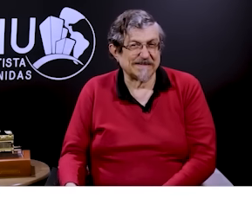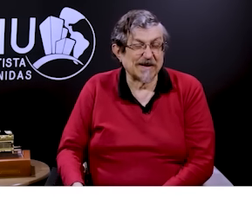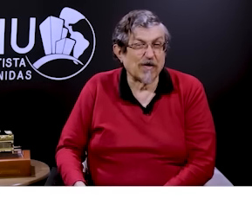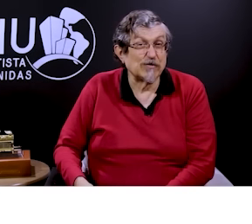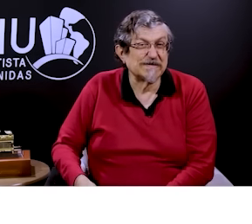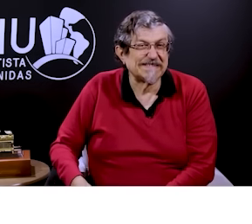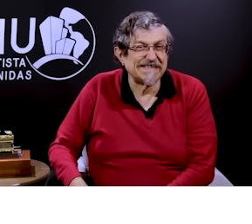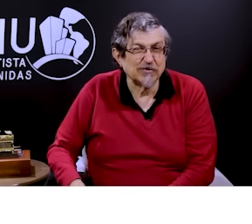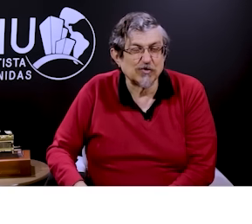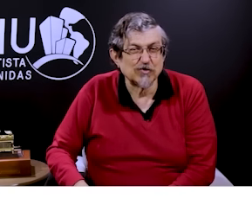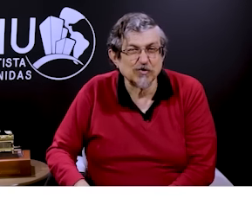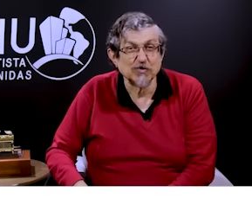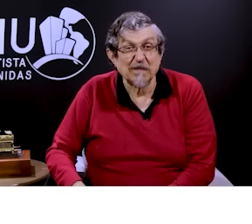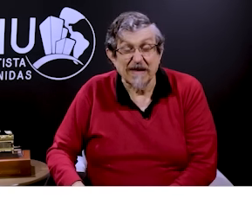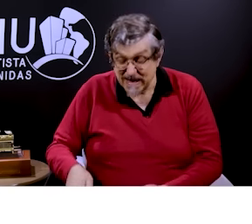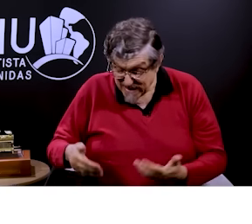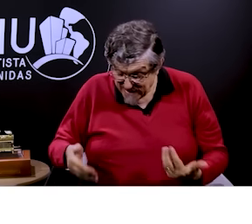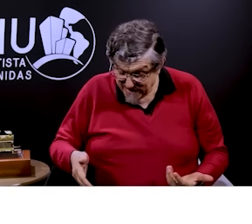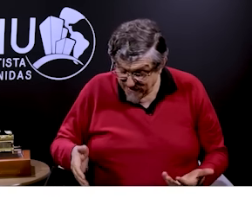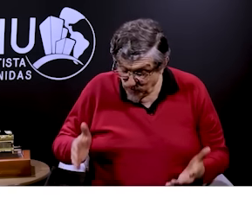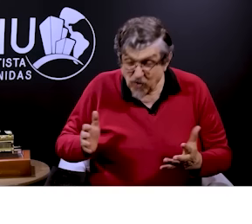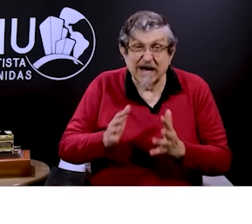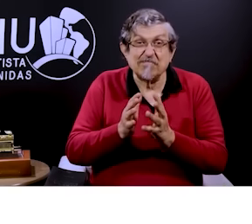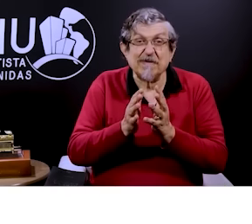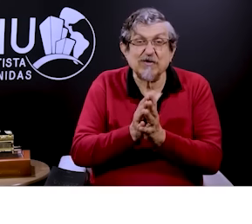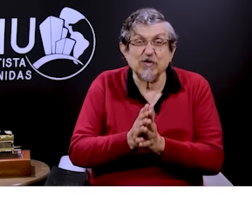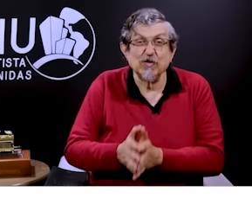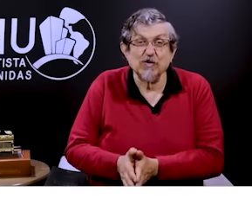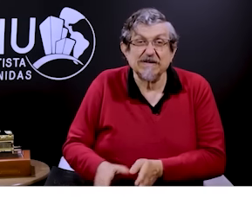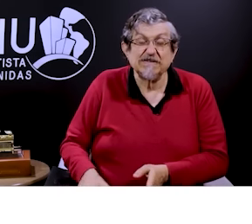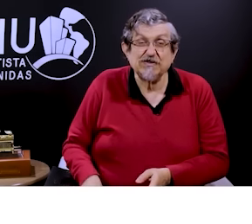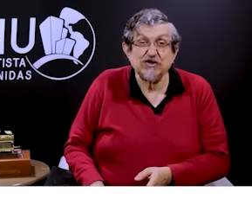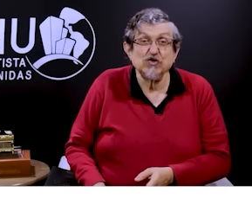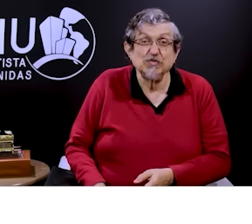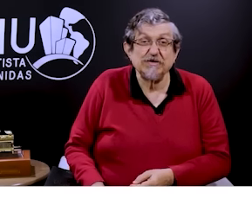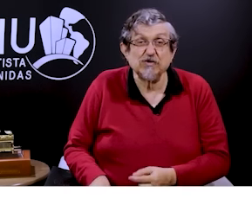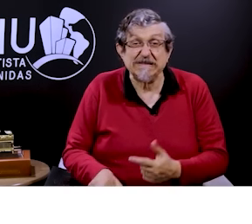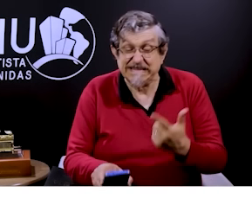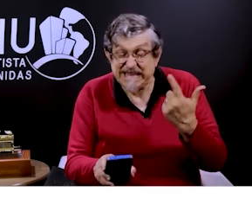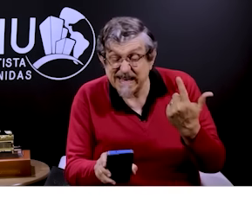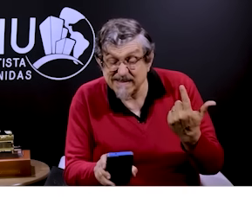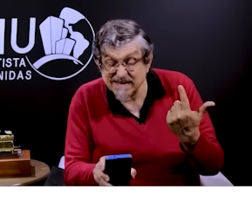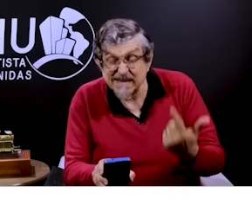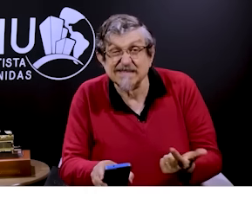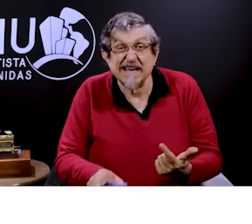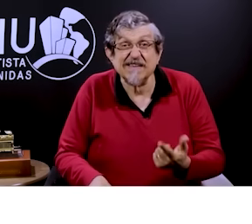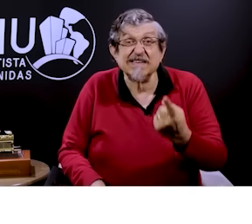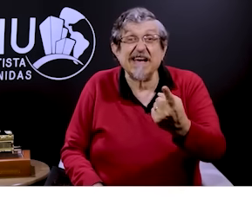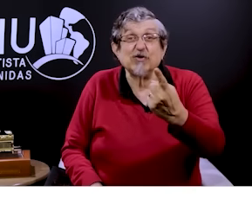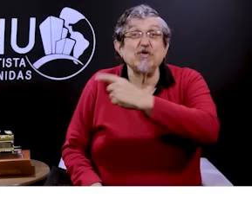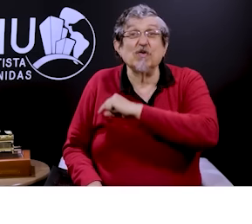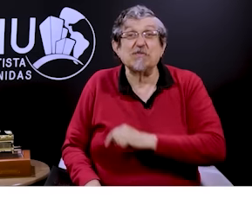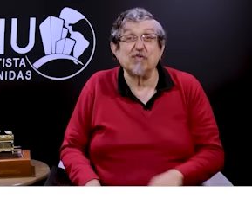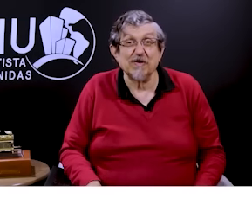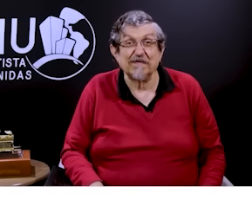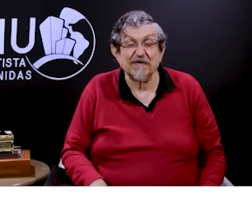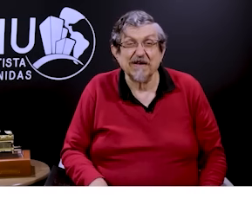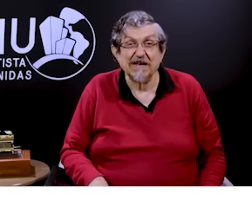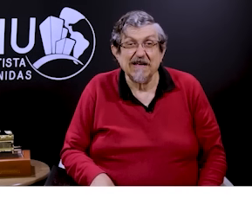impressionante sabe qual é o centro de tudo é o Capítulo de número 16 que é do